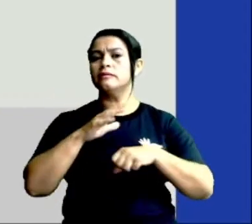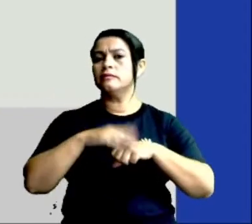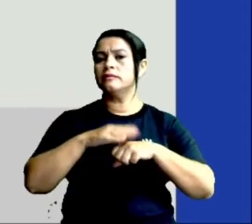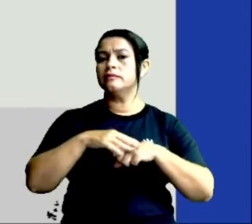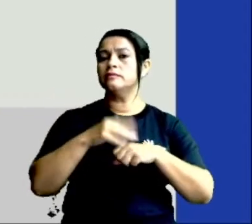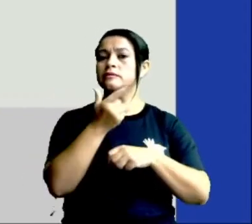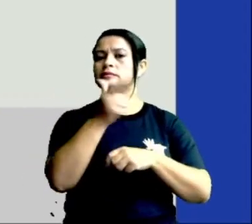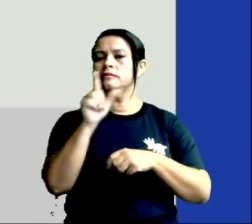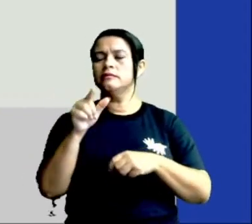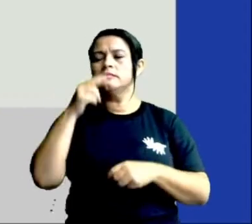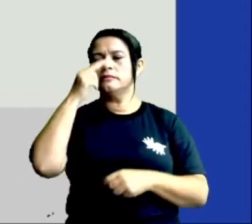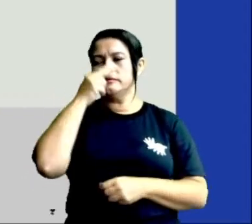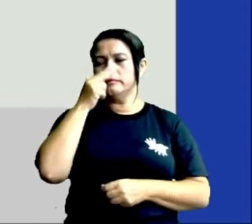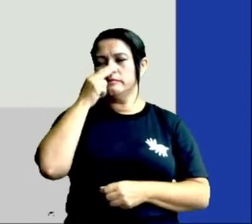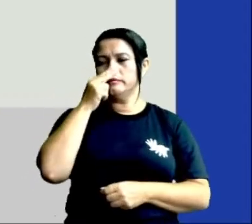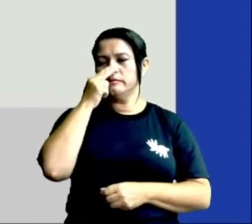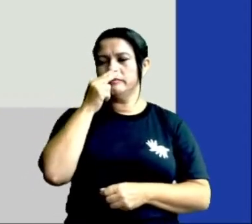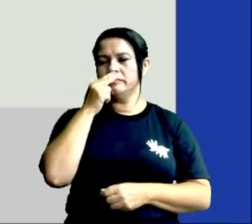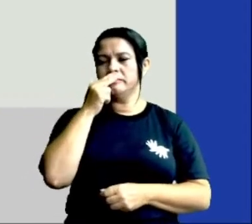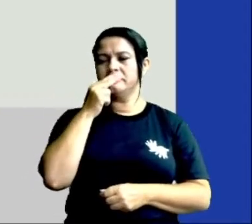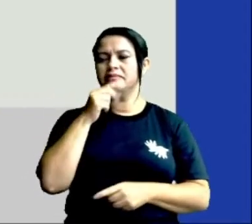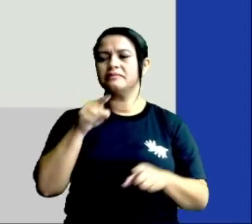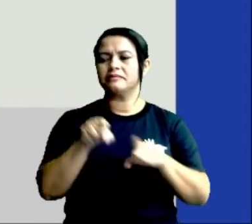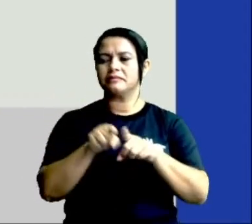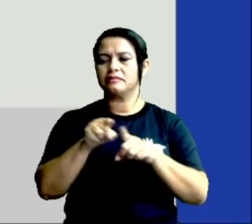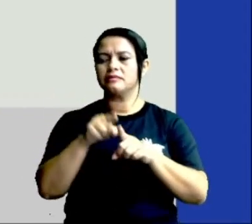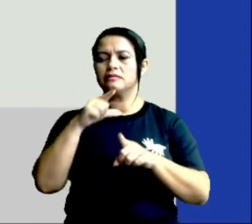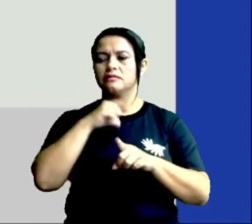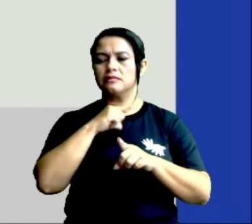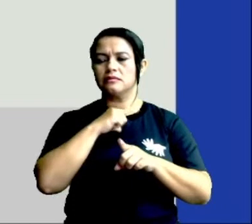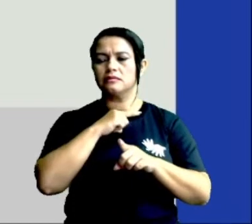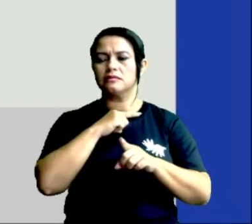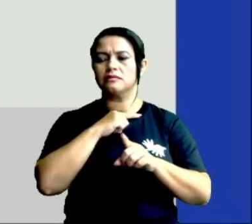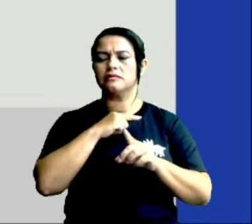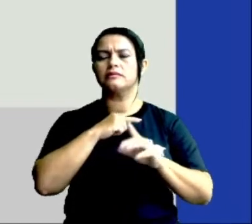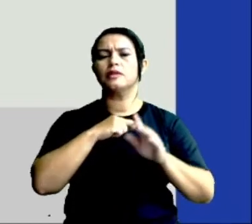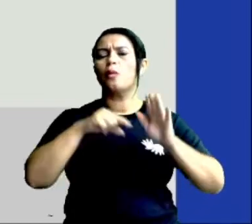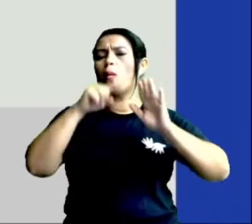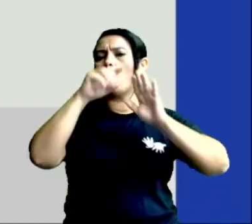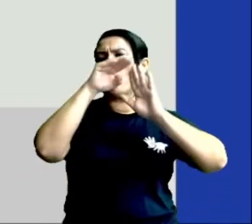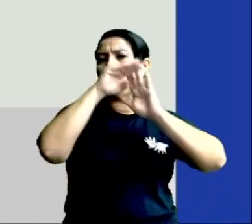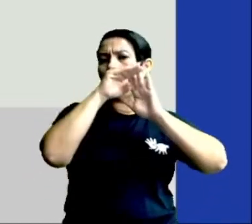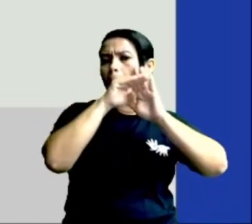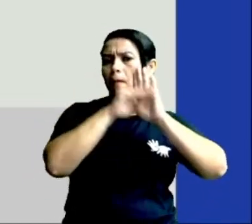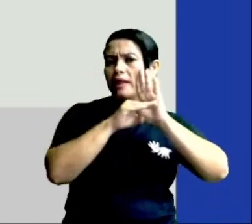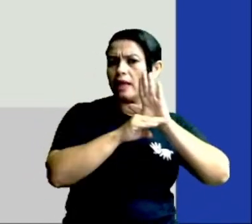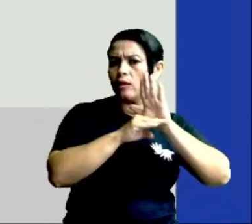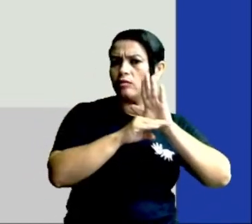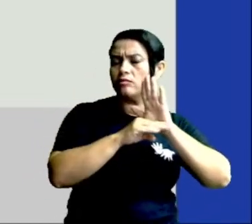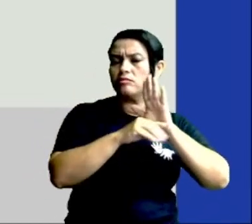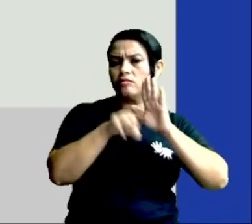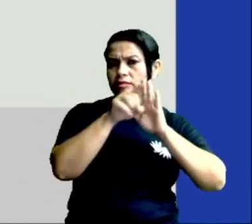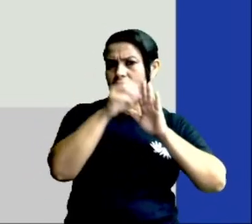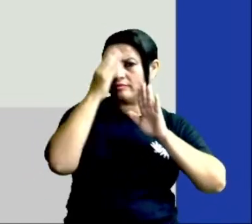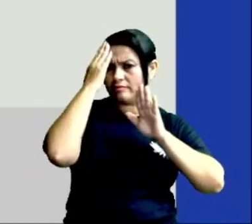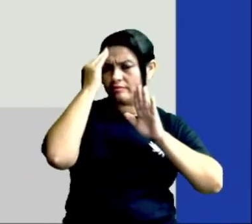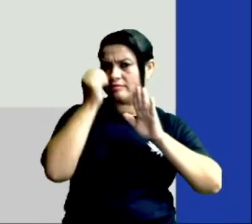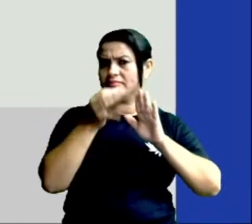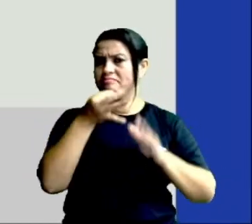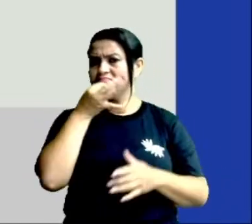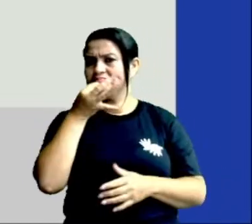de mesma espécie, considerada padrão e denominada. E aí, alguém arrisca algum